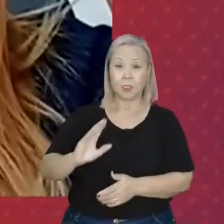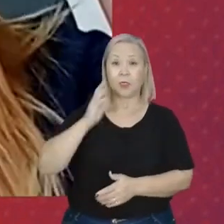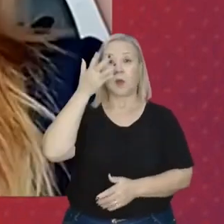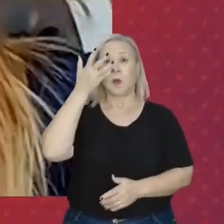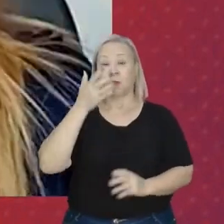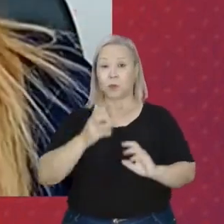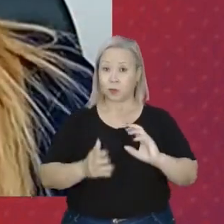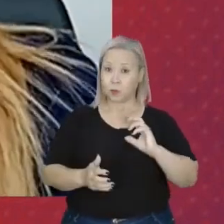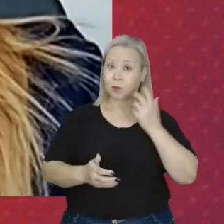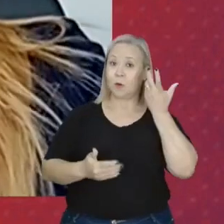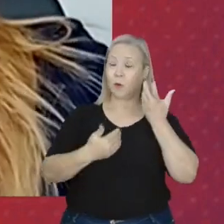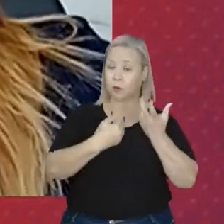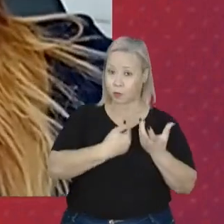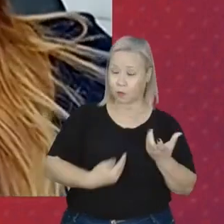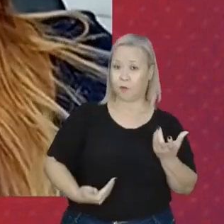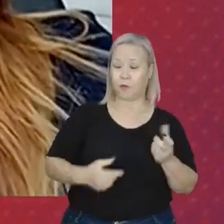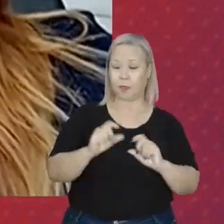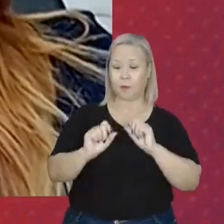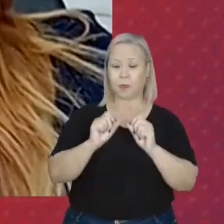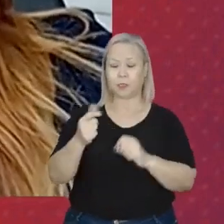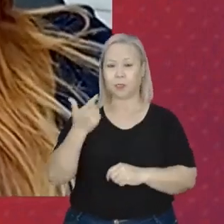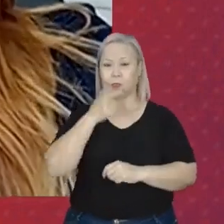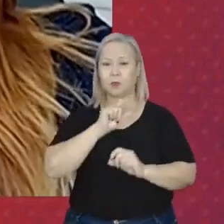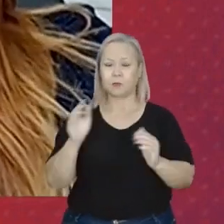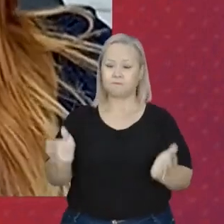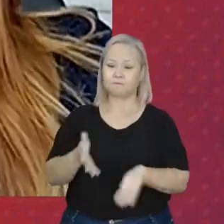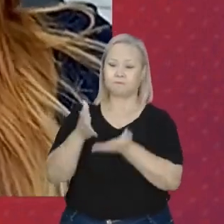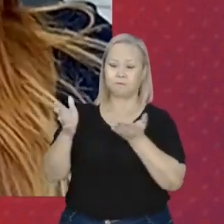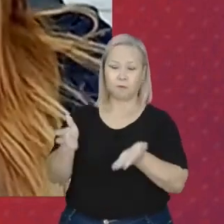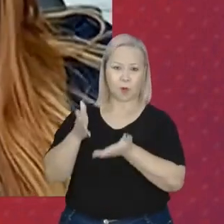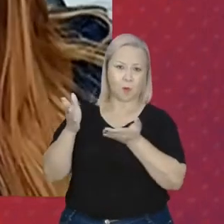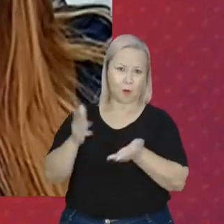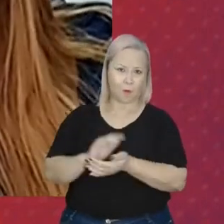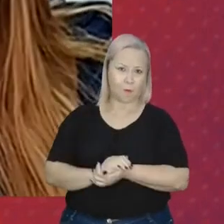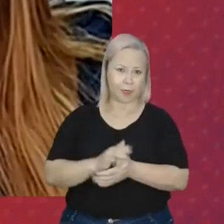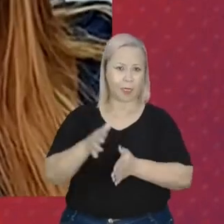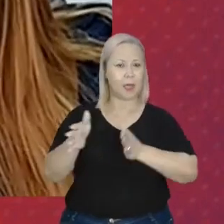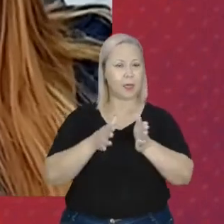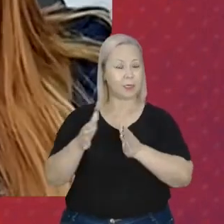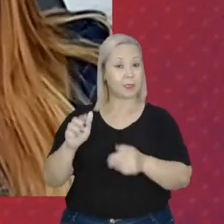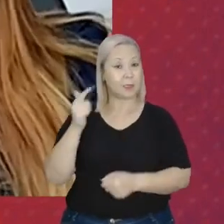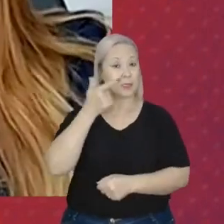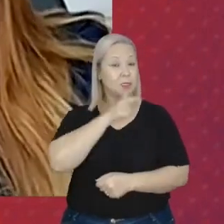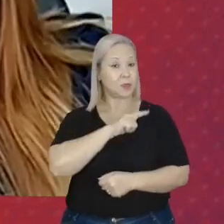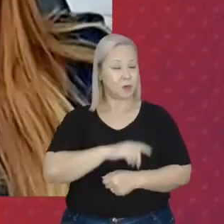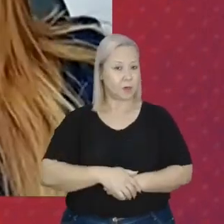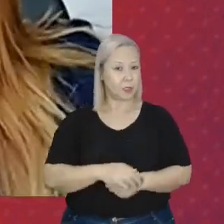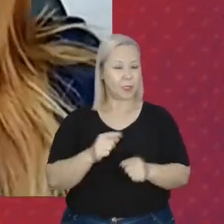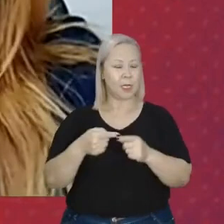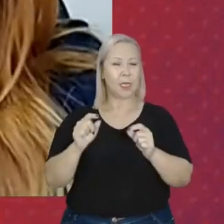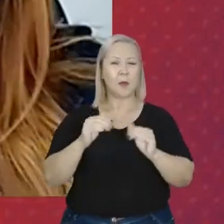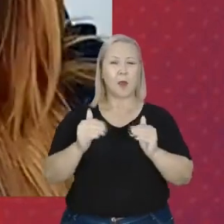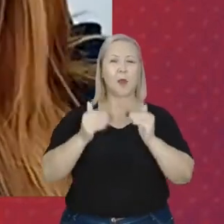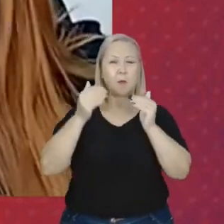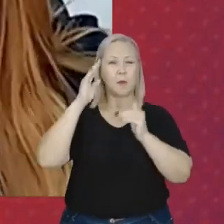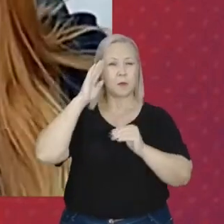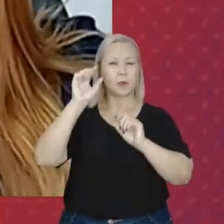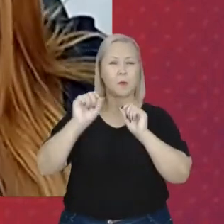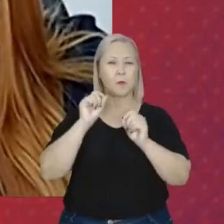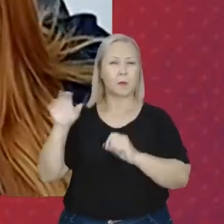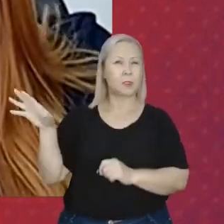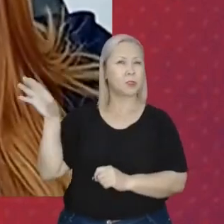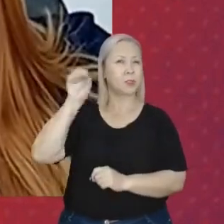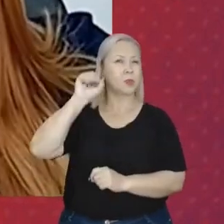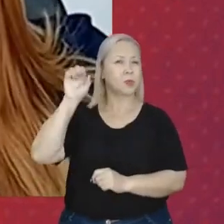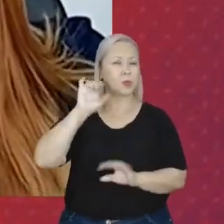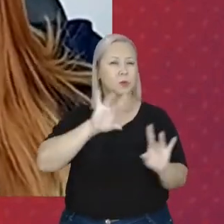de governo, né, para que a gente consiga promover acesso a essas conquistas, mas, sobretudo, com muita escuta, com